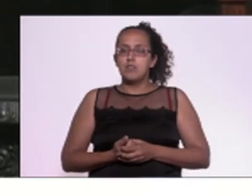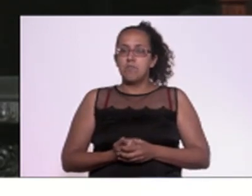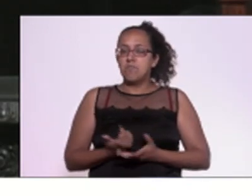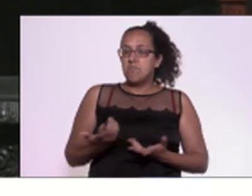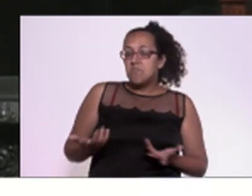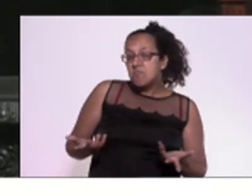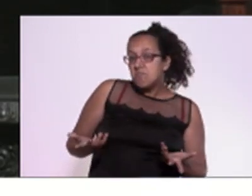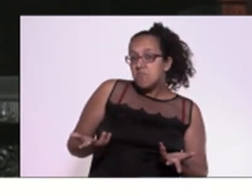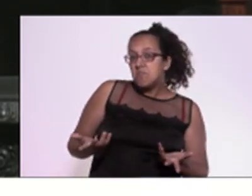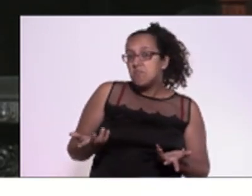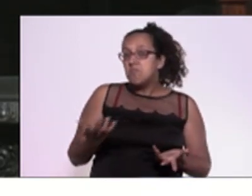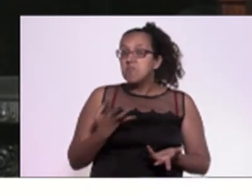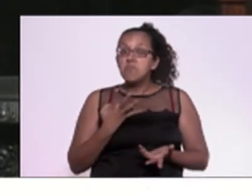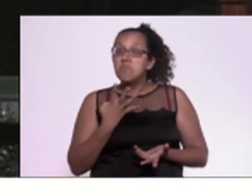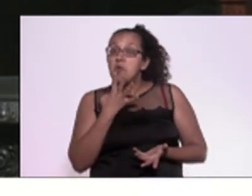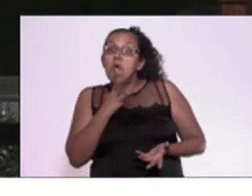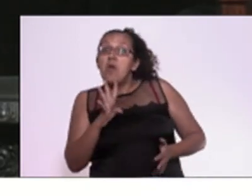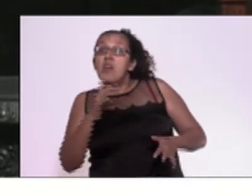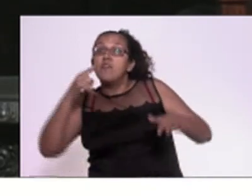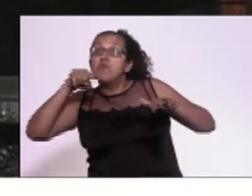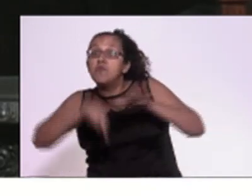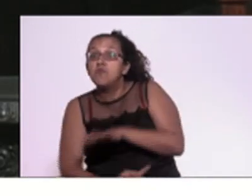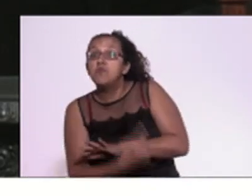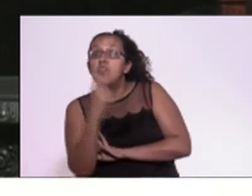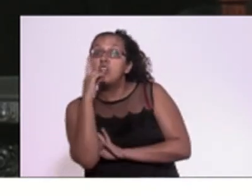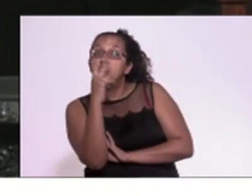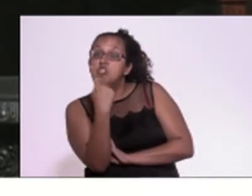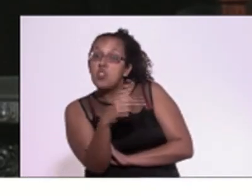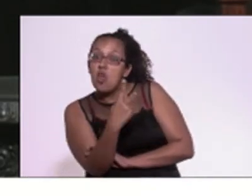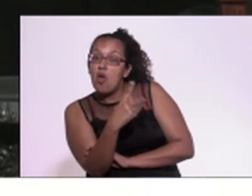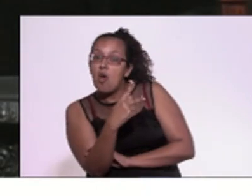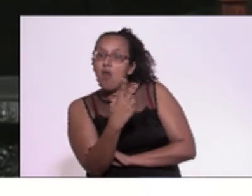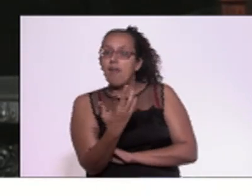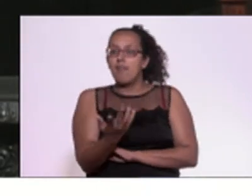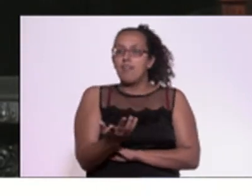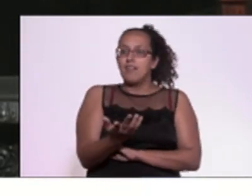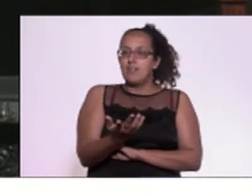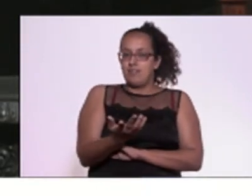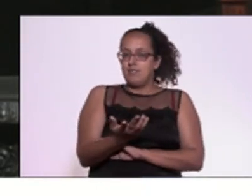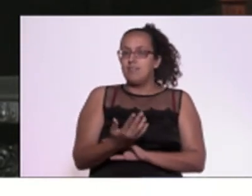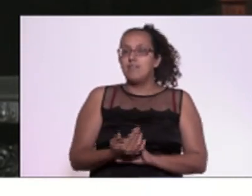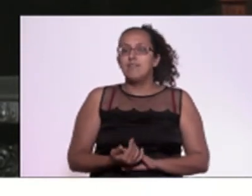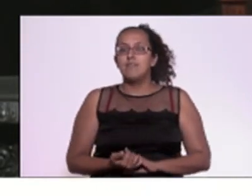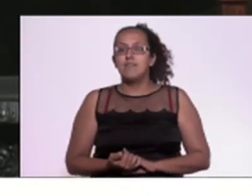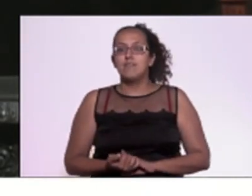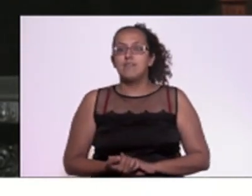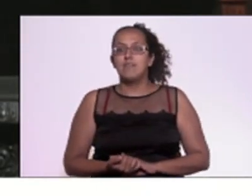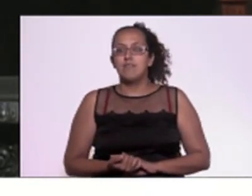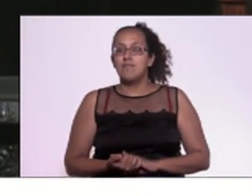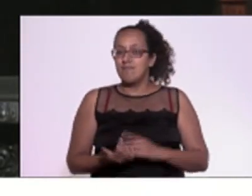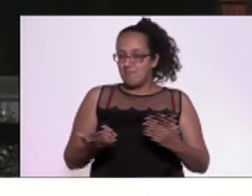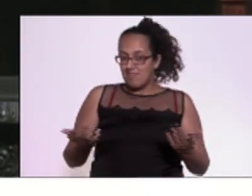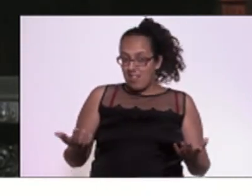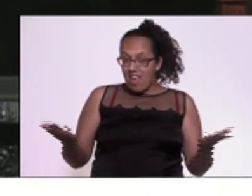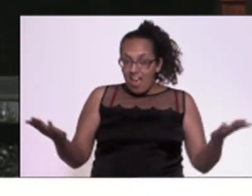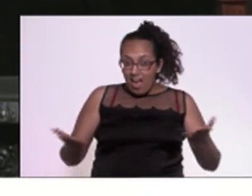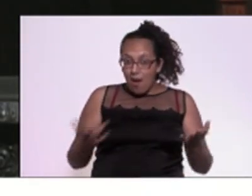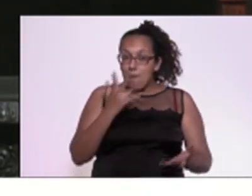9 anos, montou seu primeiro projetor feito com uma caixa de papelão e um